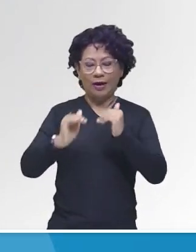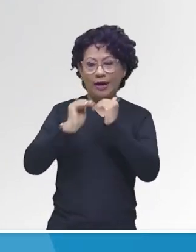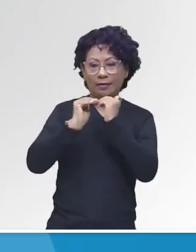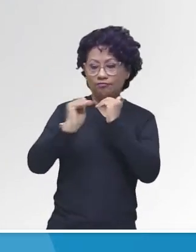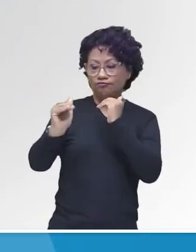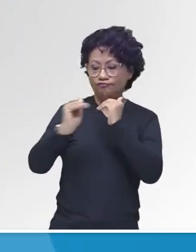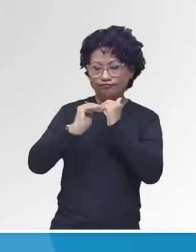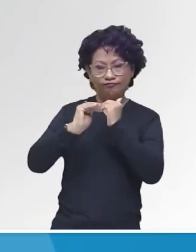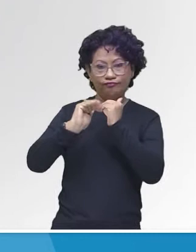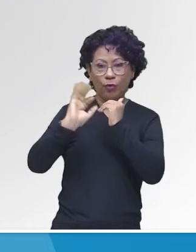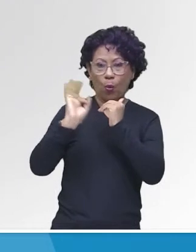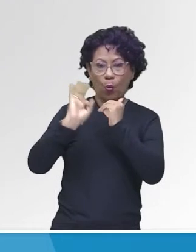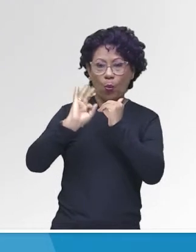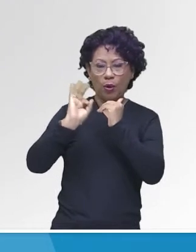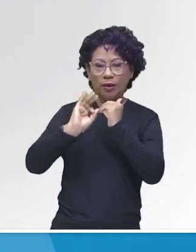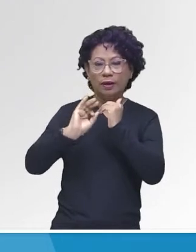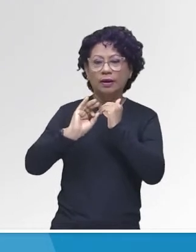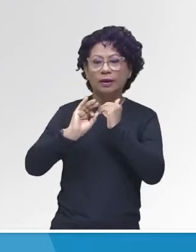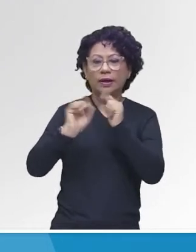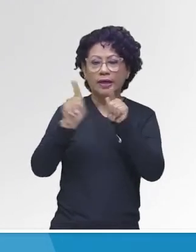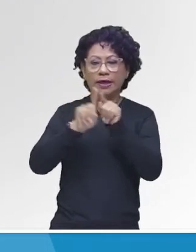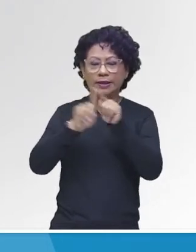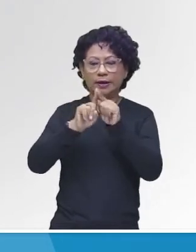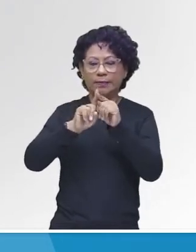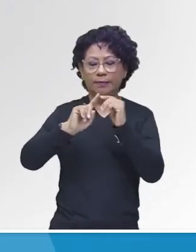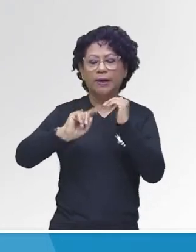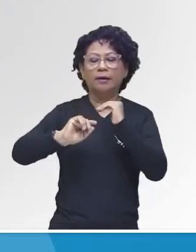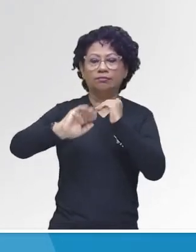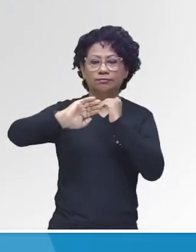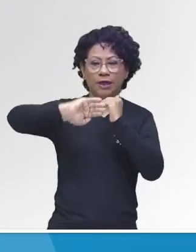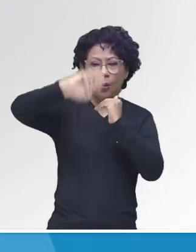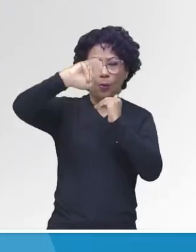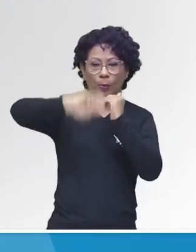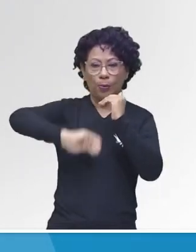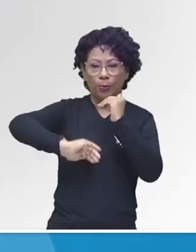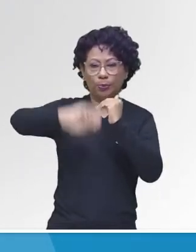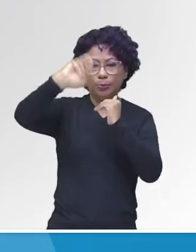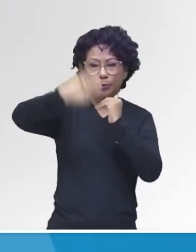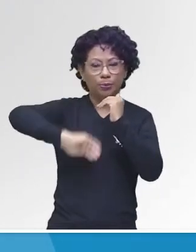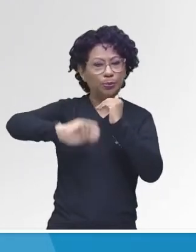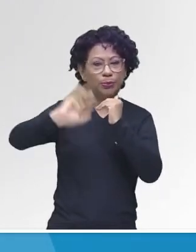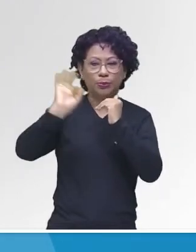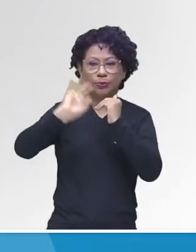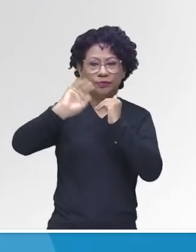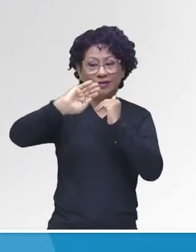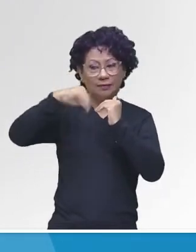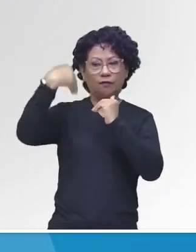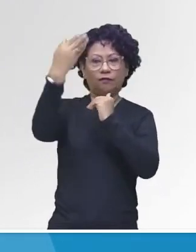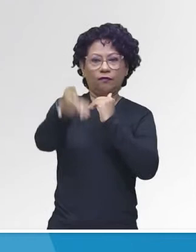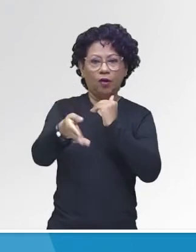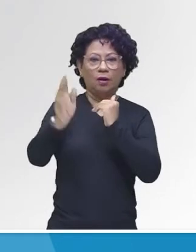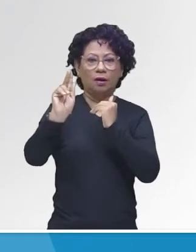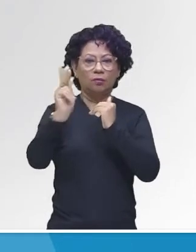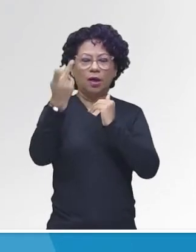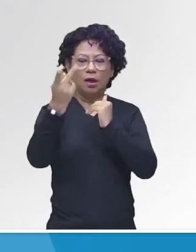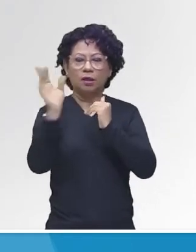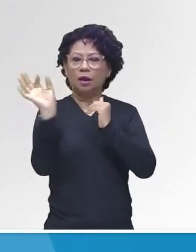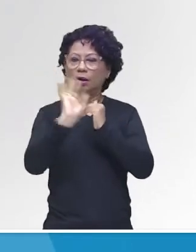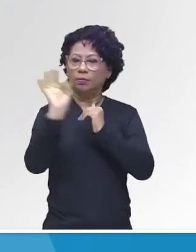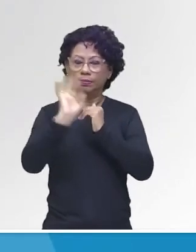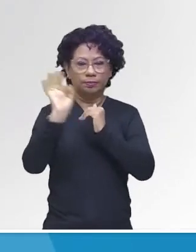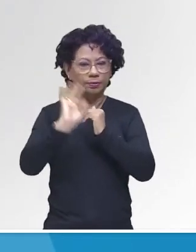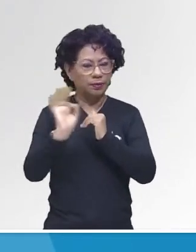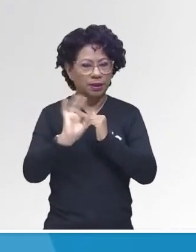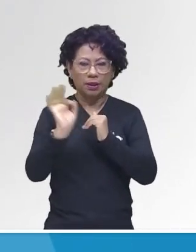nem no plano beta, tá? Então, especificamente aqui para o ponto H, a gente diz que ele não pertence, né? A gente